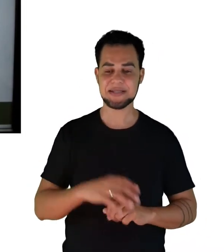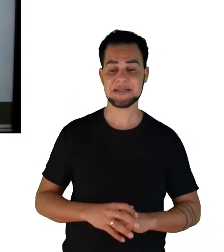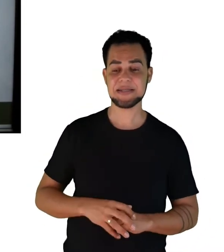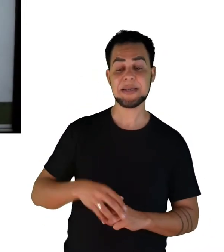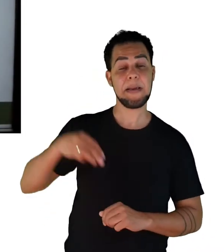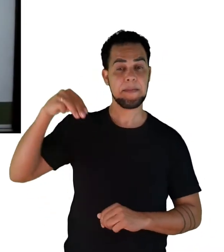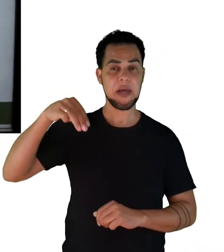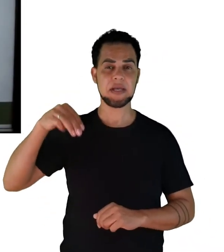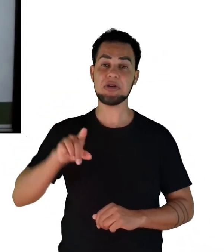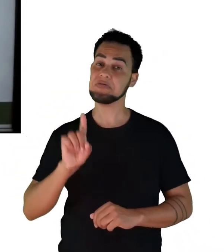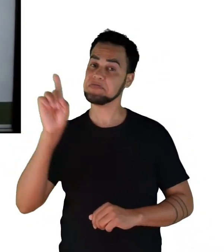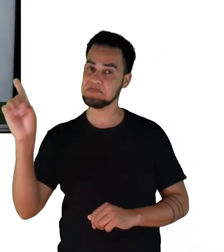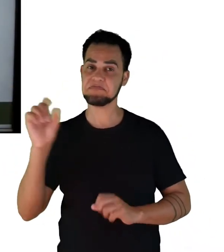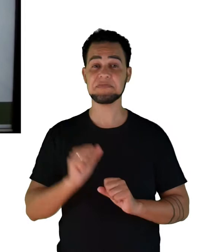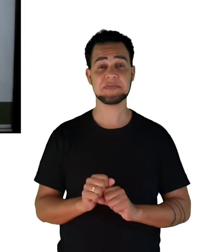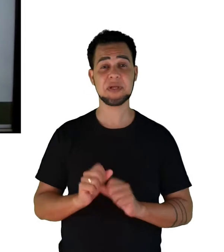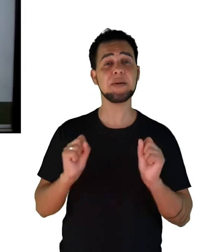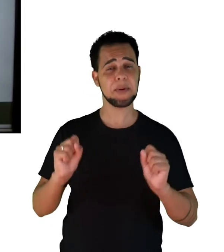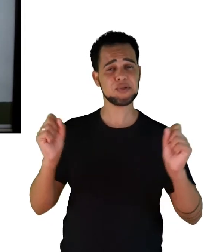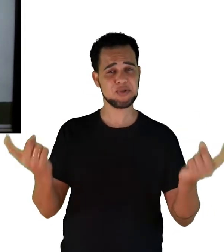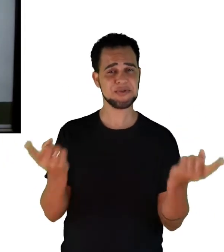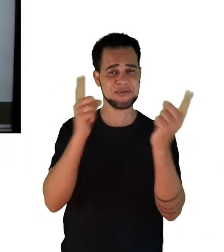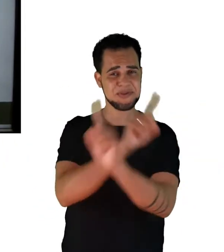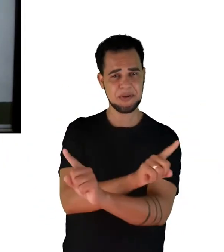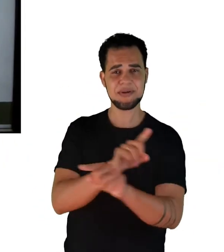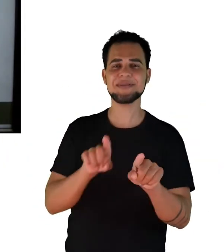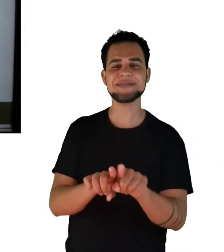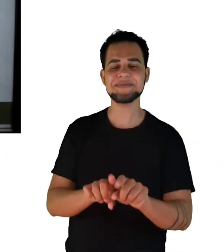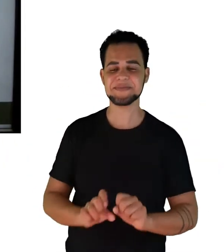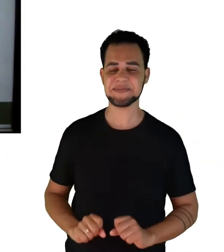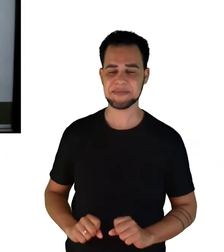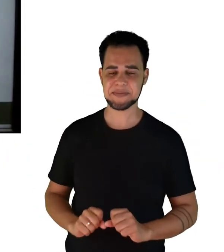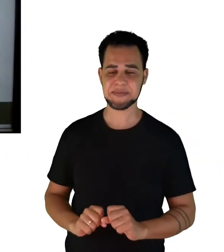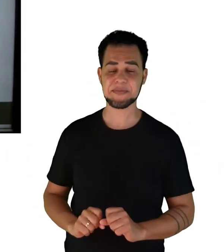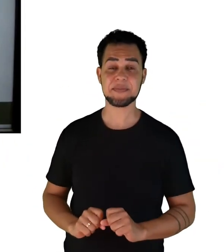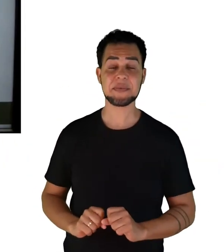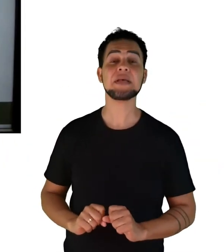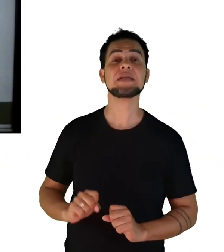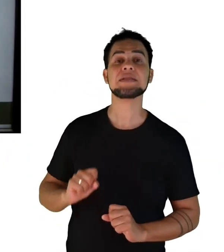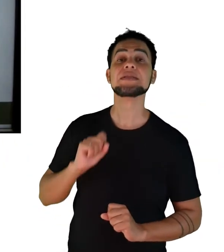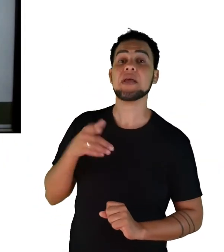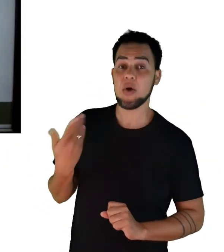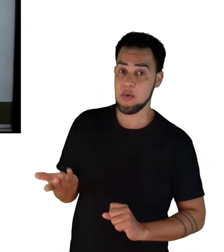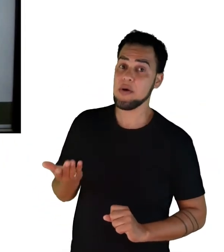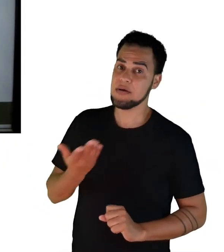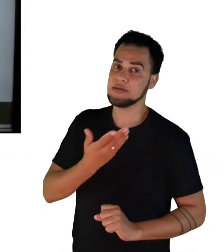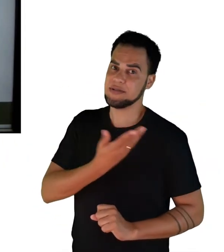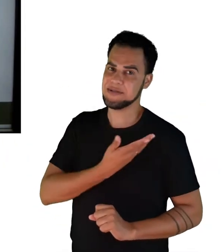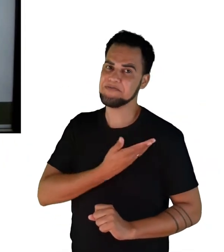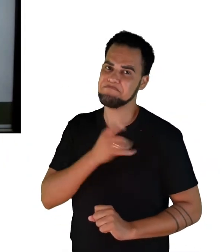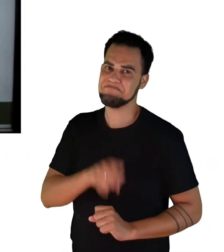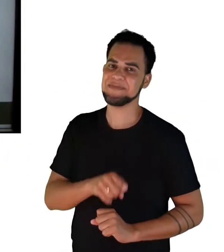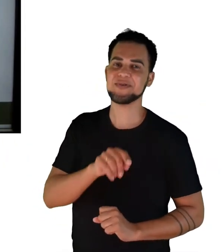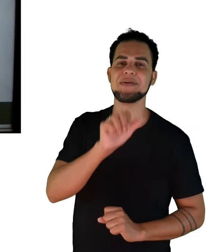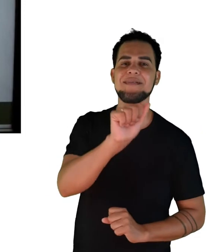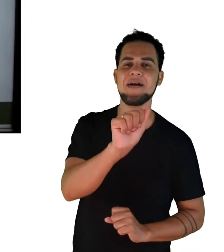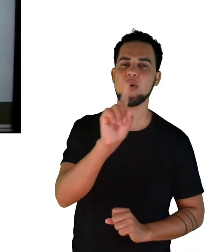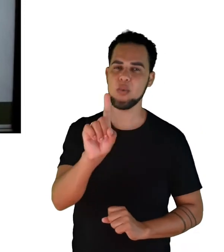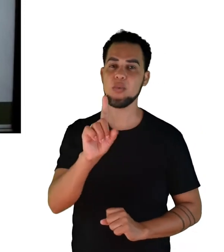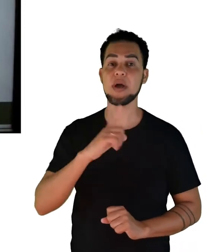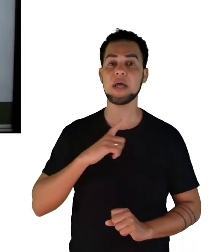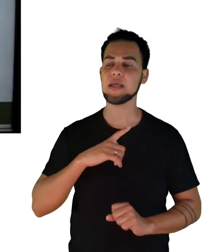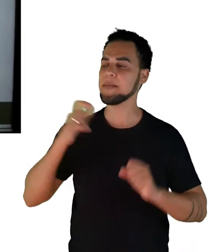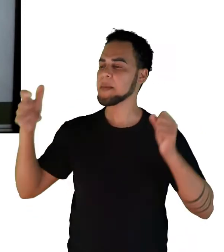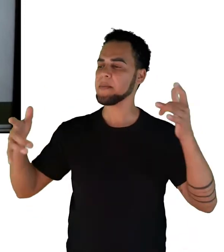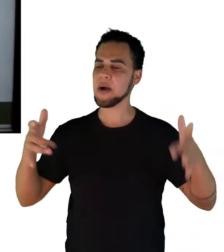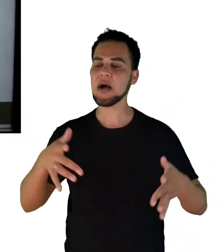aqui. Poderíamos trocar também. Então, esse próximo colega, o A1, ele tem 1, 2,